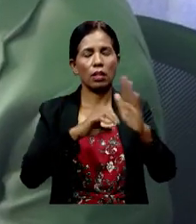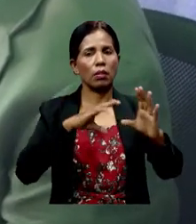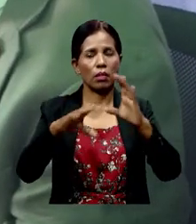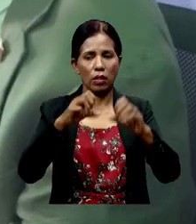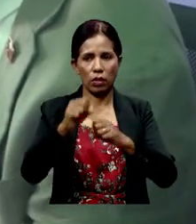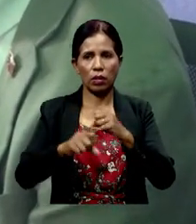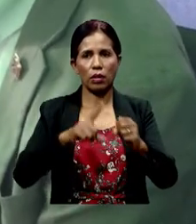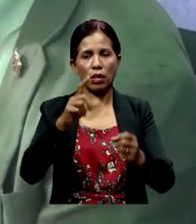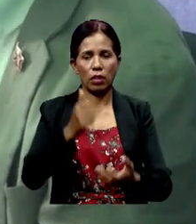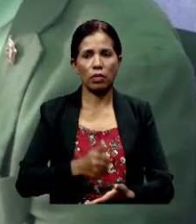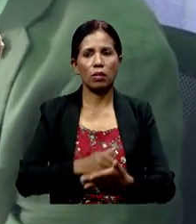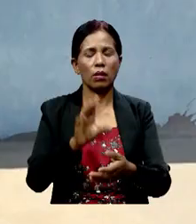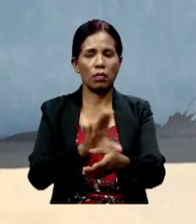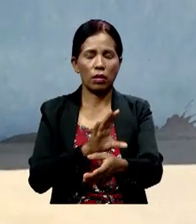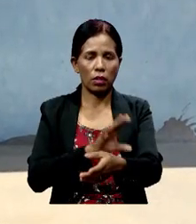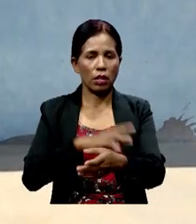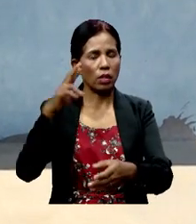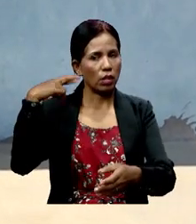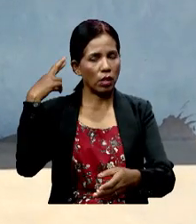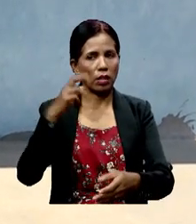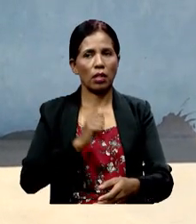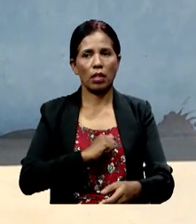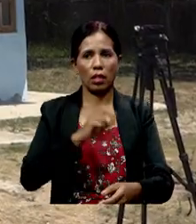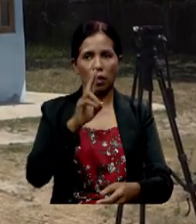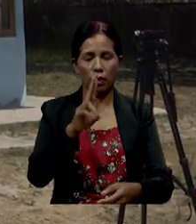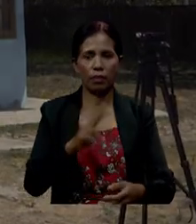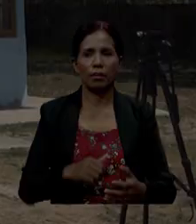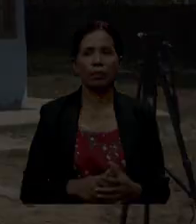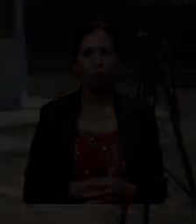apoia computador para Rádio Comunidade Rai Hussar Aileu. Nielio Silva, Ziemen.